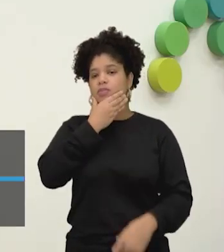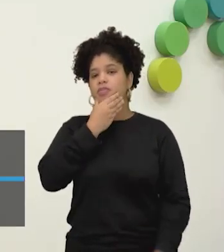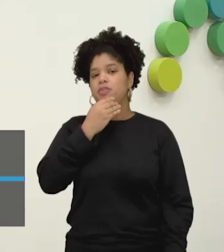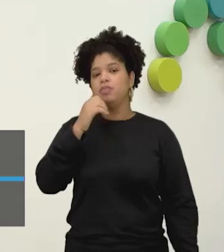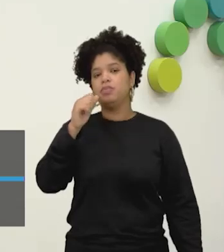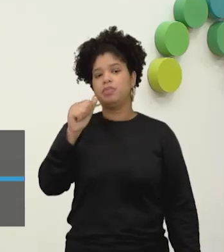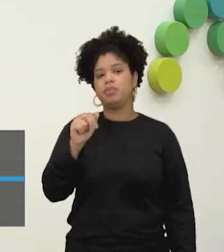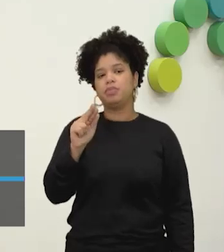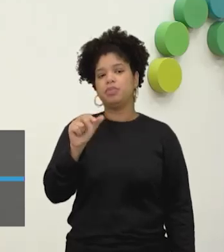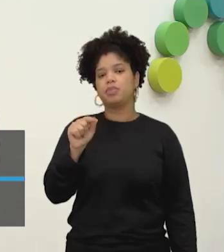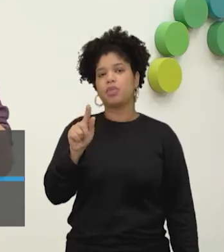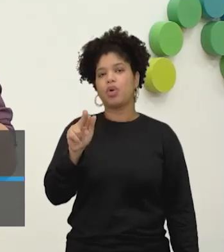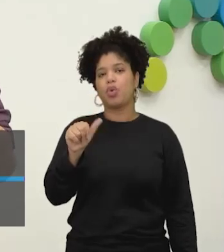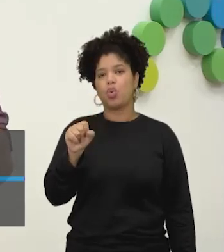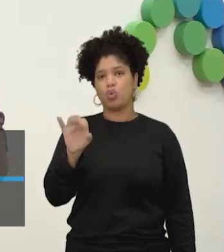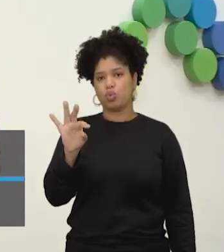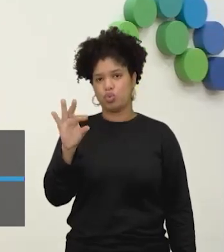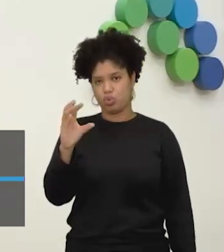ele